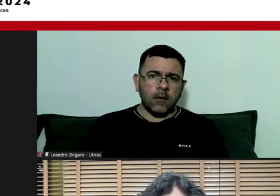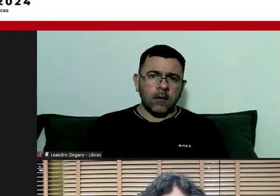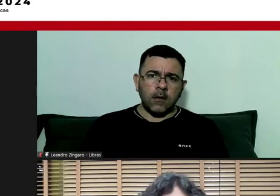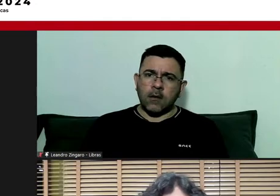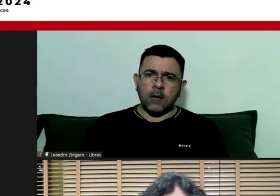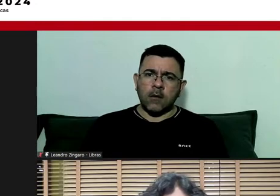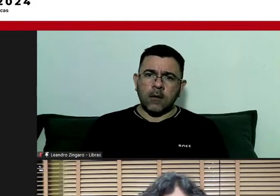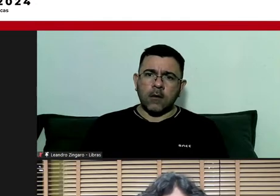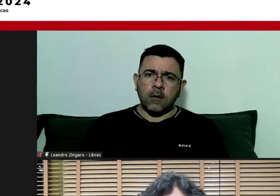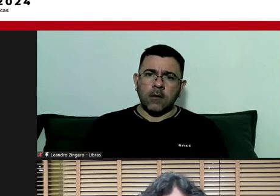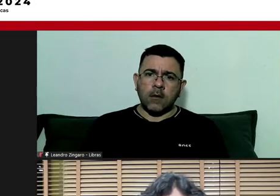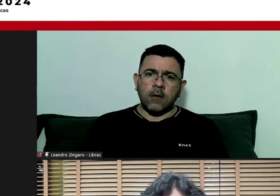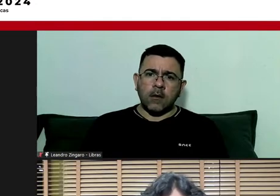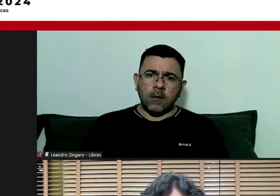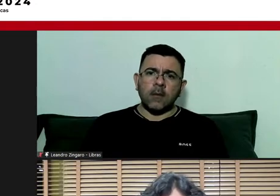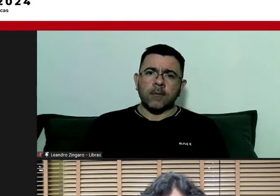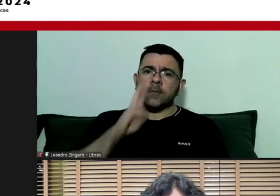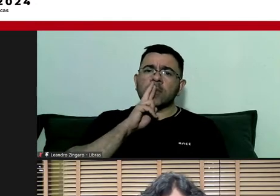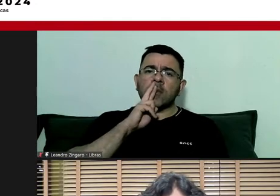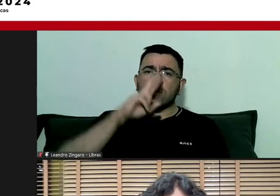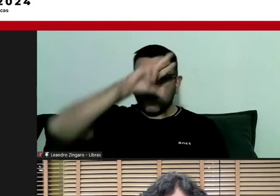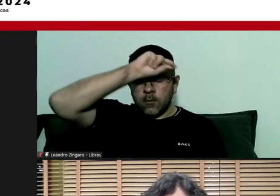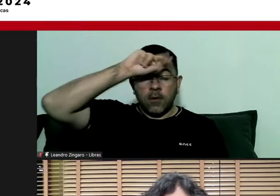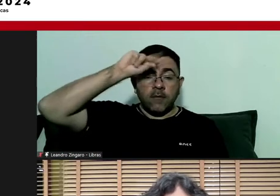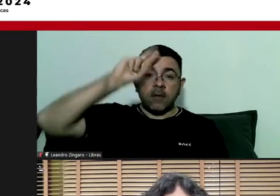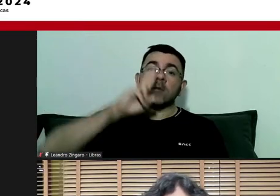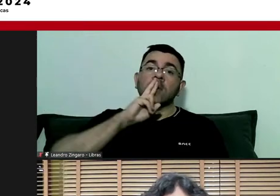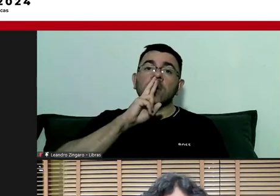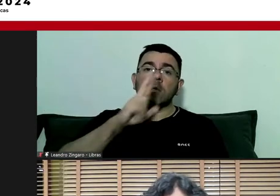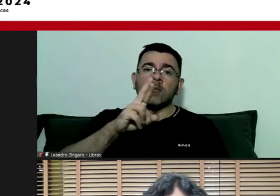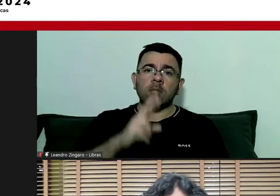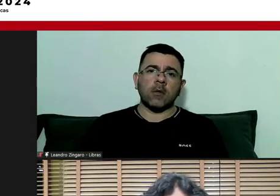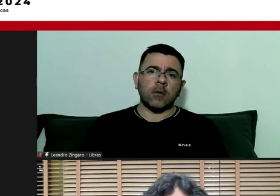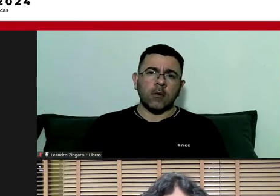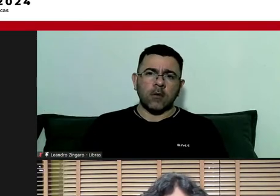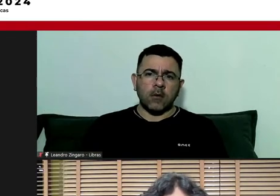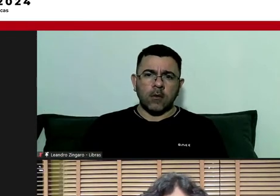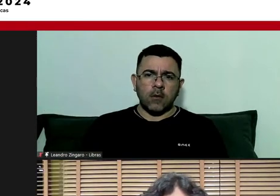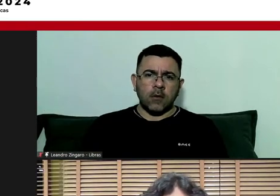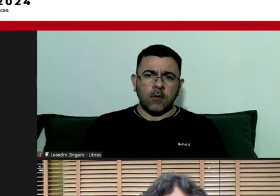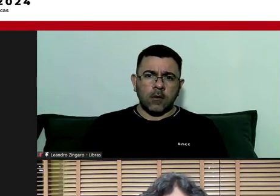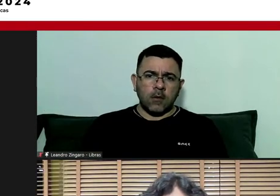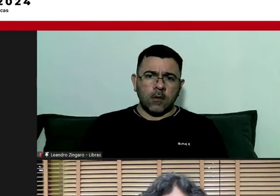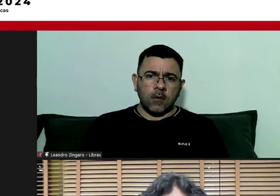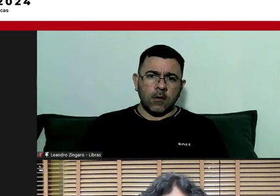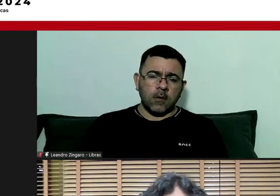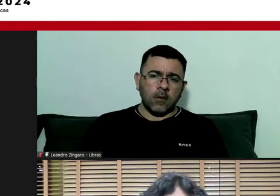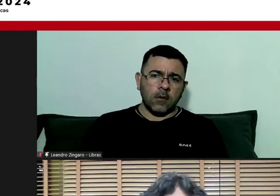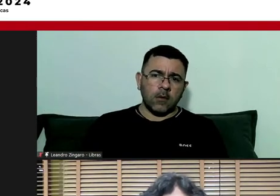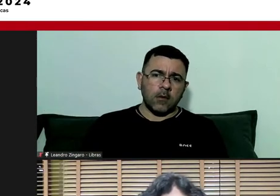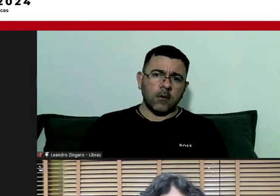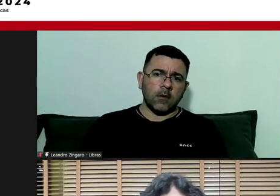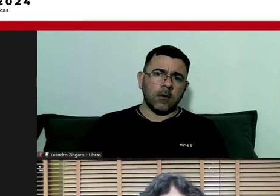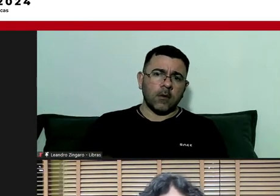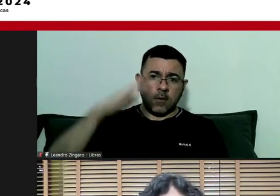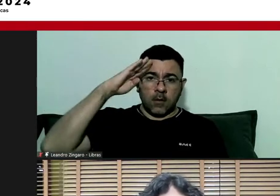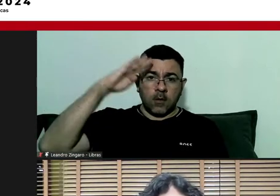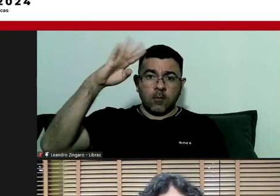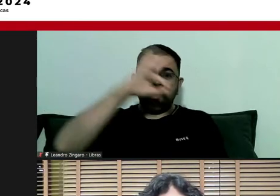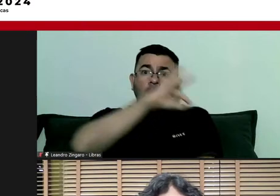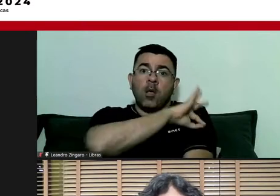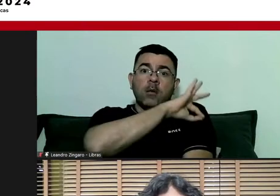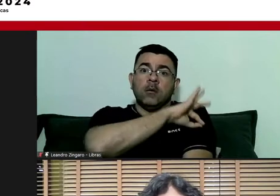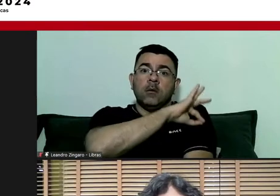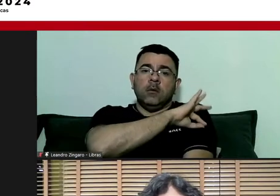eu acho que pode passar pro pro prefeito tem quebrar sobre essa coisa dos guardas municipais a cadoria a